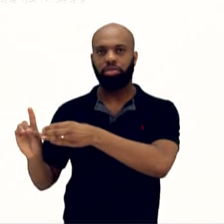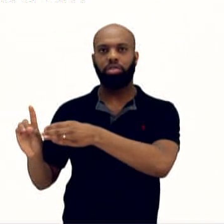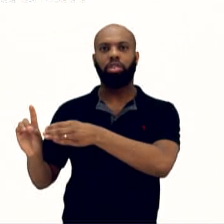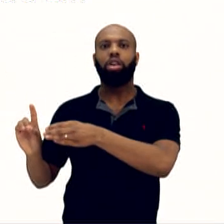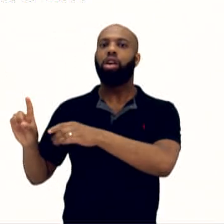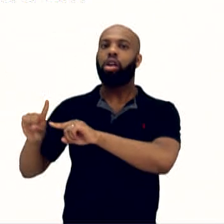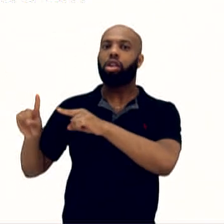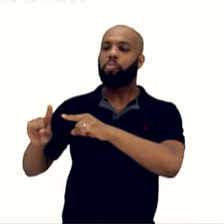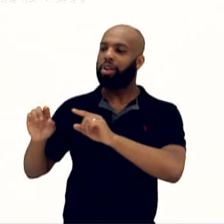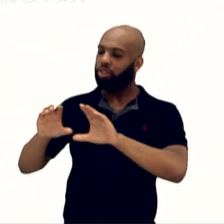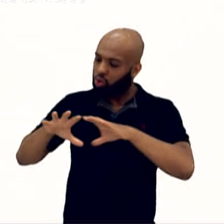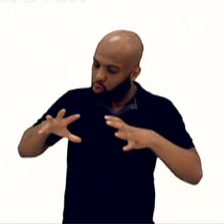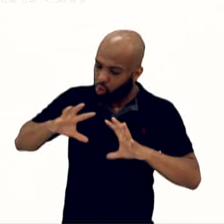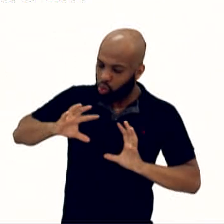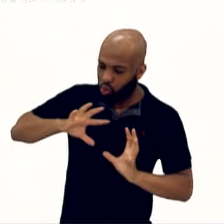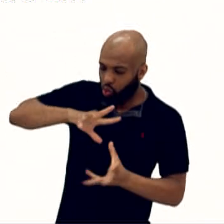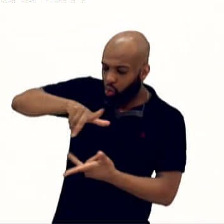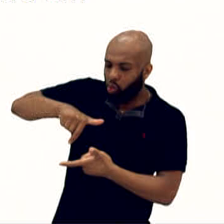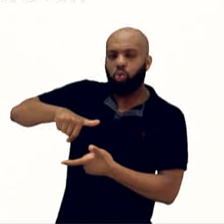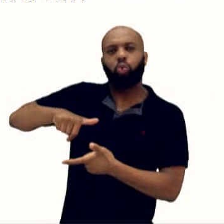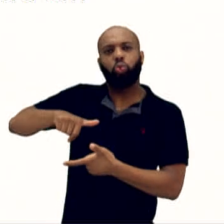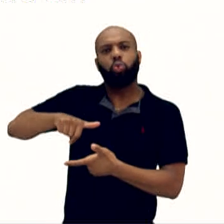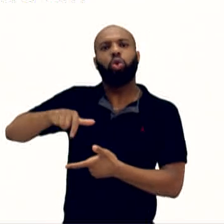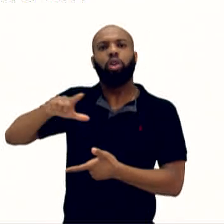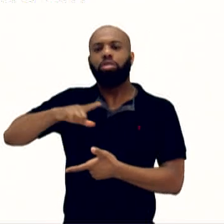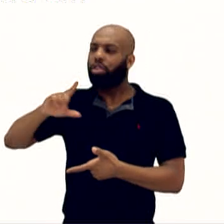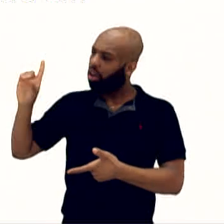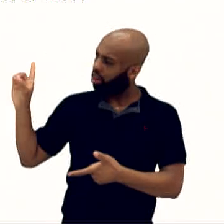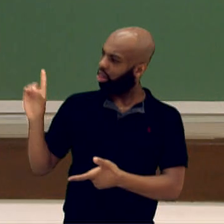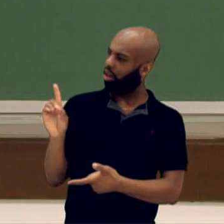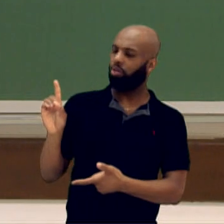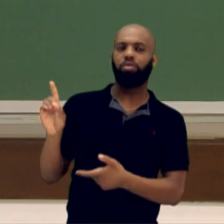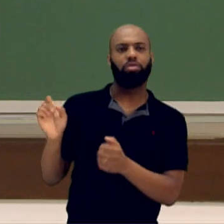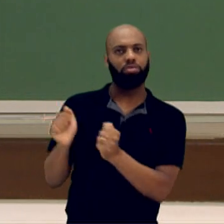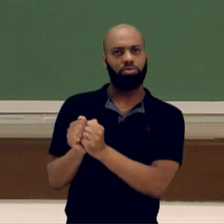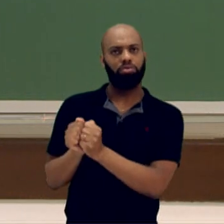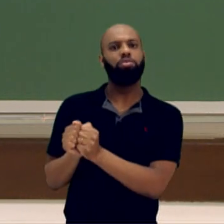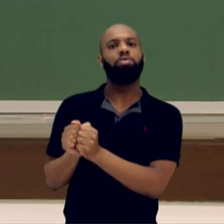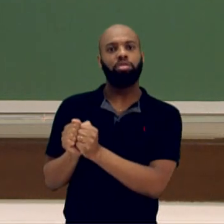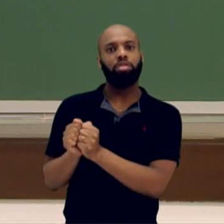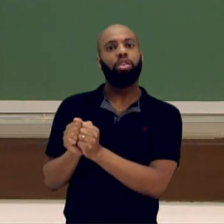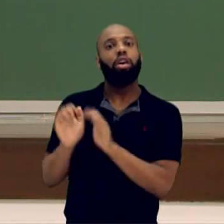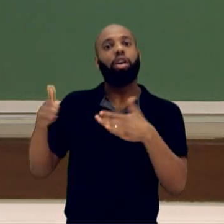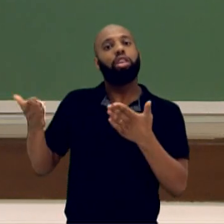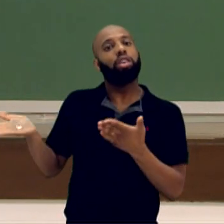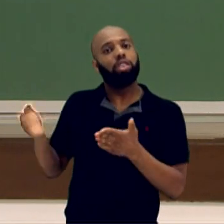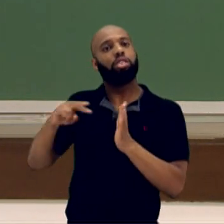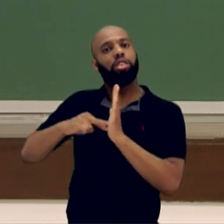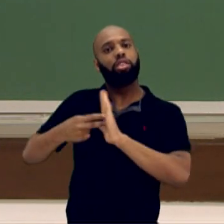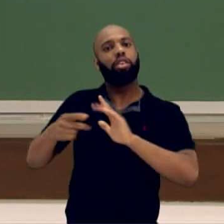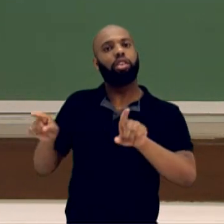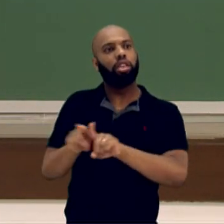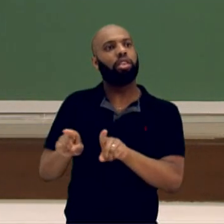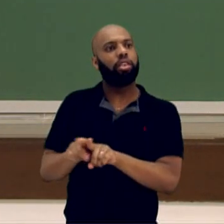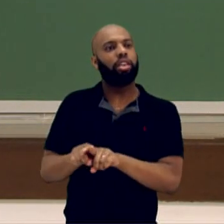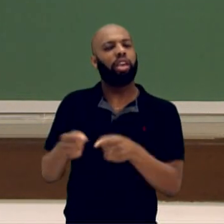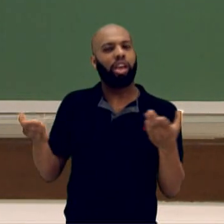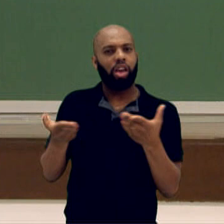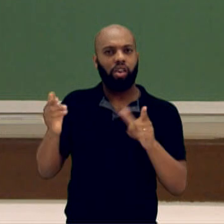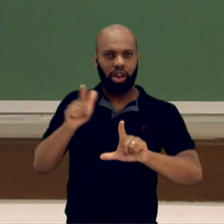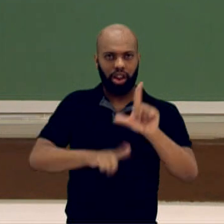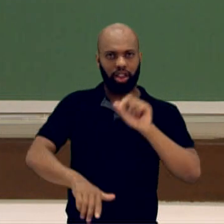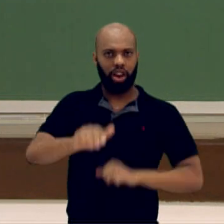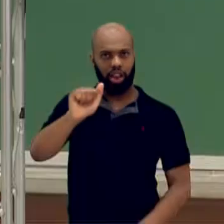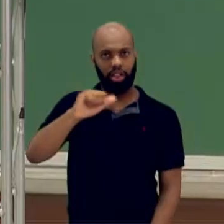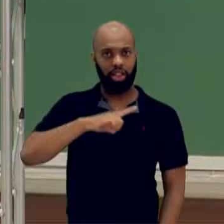mas no próprio mundo ao nosso redor existe Deus, tá? É isso que significa, que eu coloquei, né, nessa alternativa,